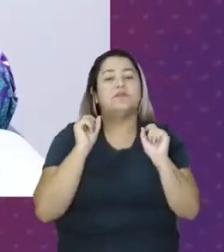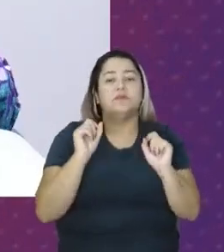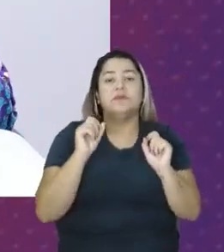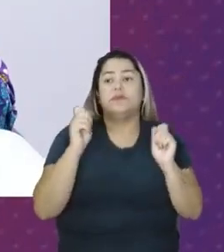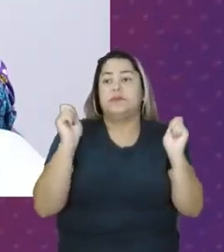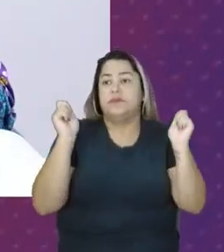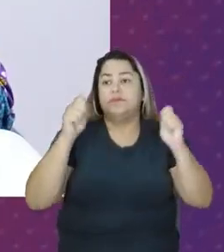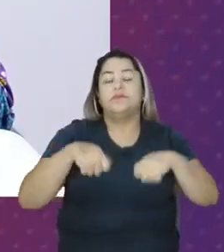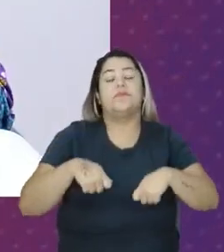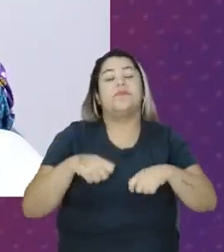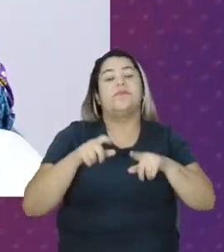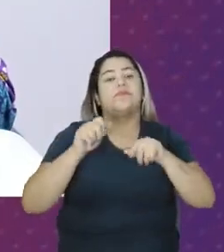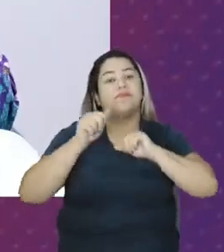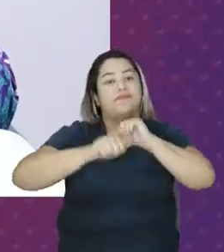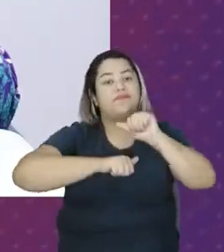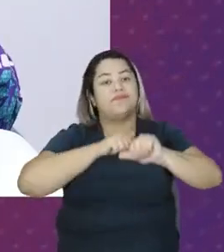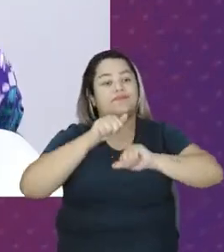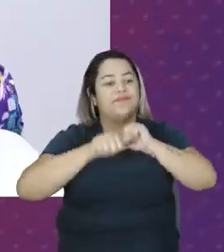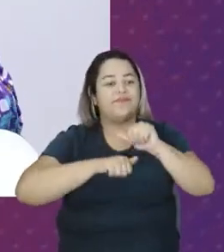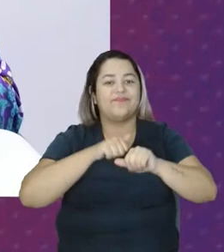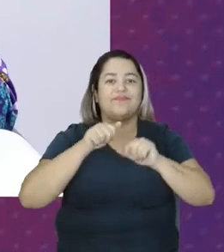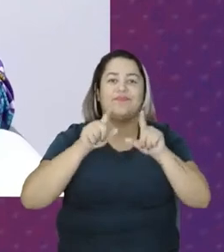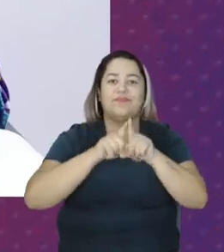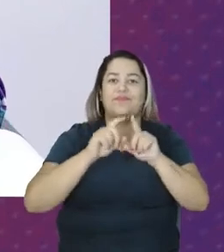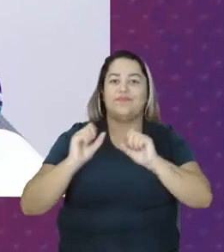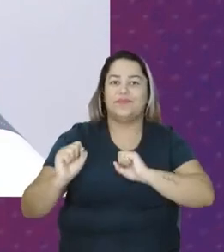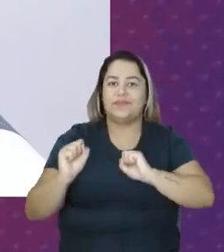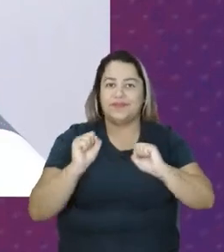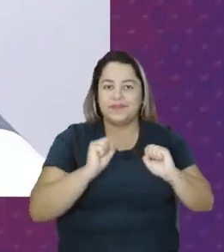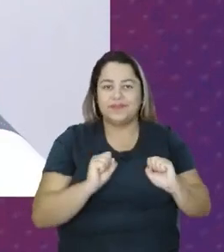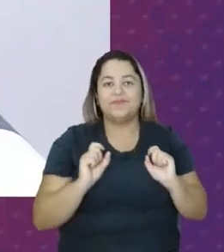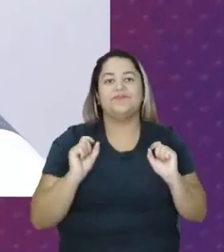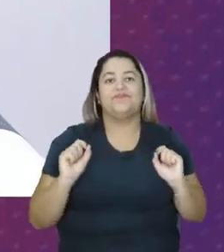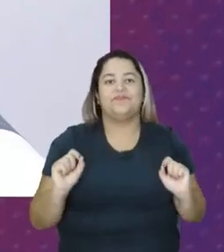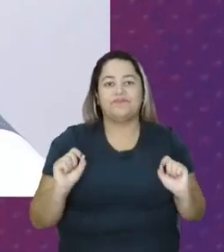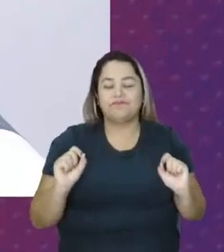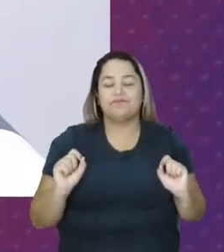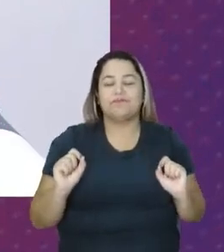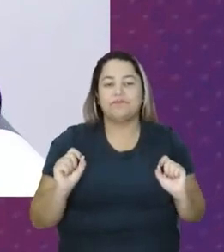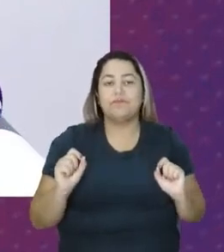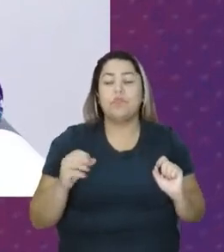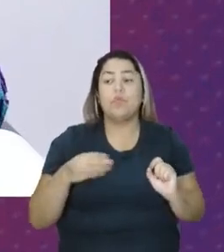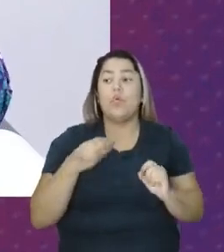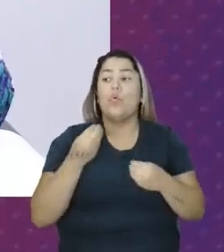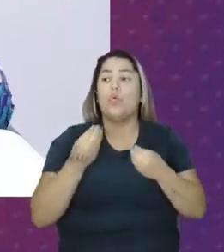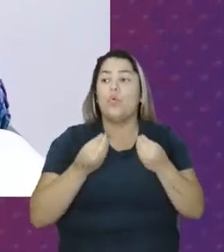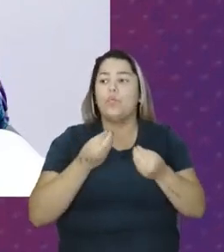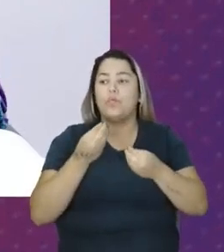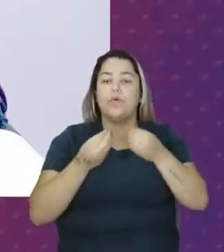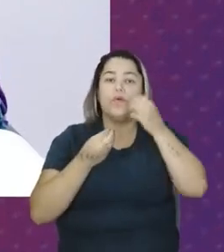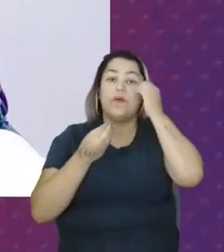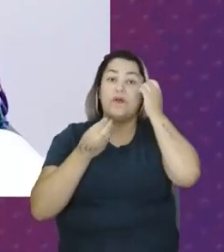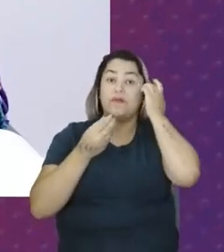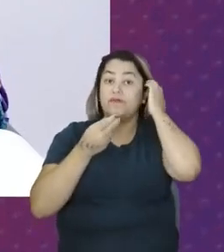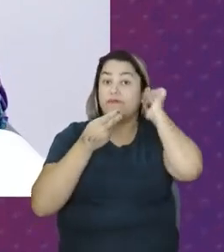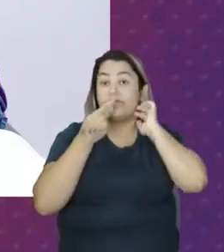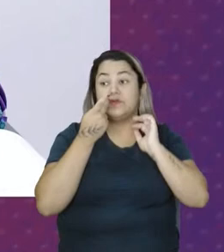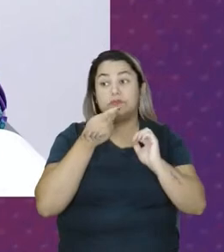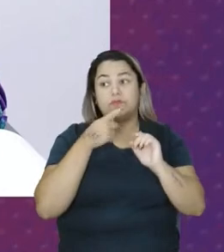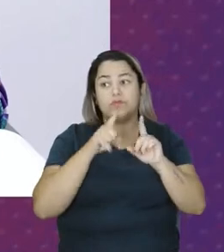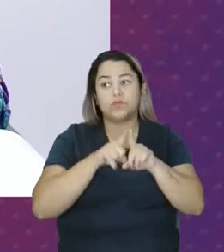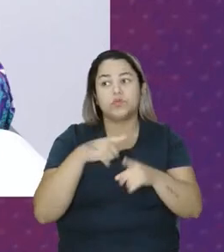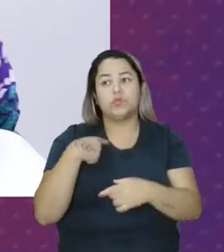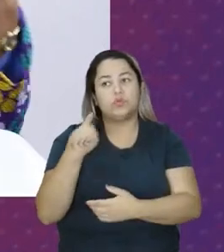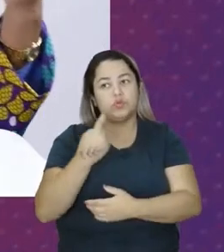precisa mudar a fotografia do poder. E mudar a fotografia do poder, quando a gente fala isso, a gente está dizendo que